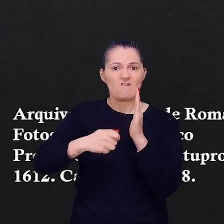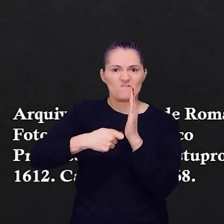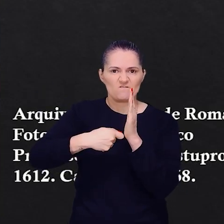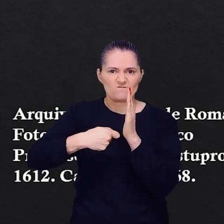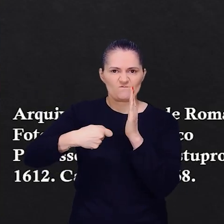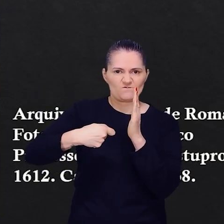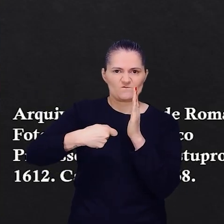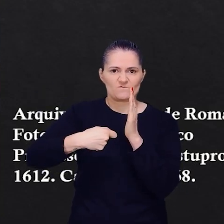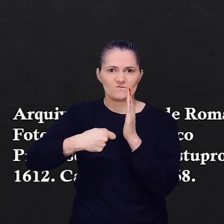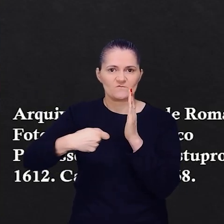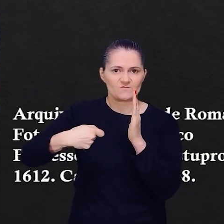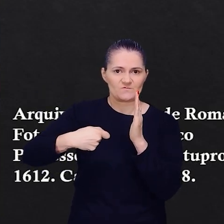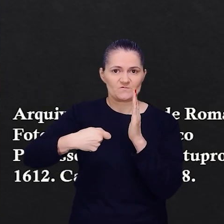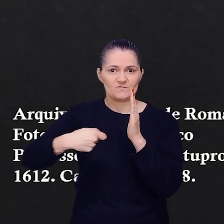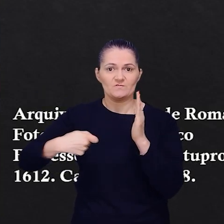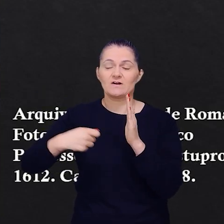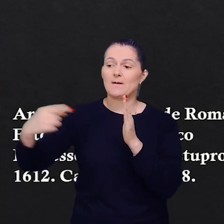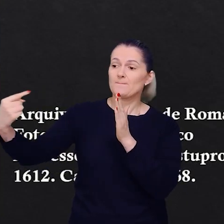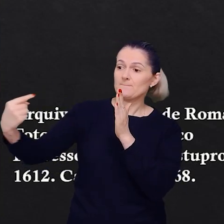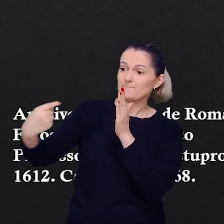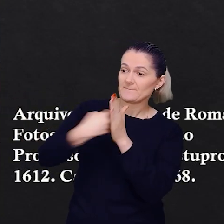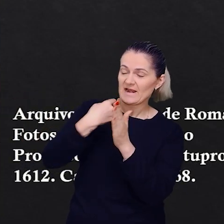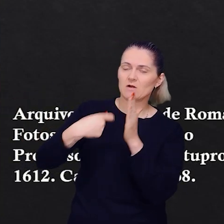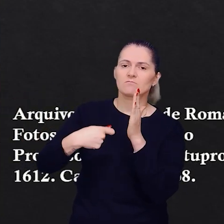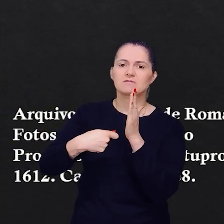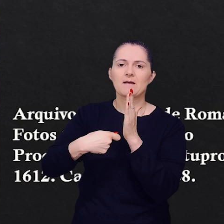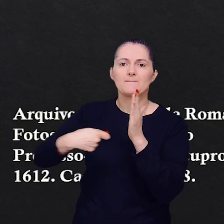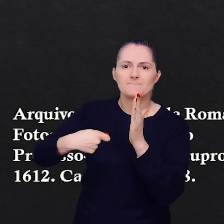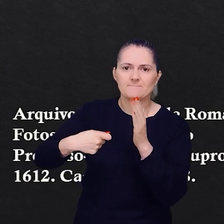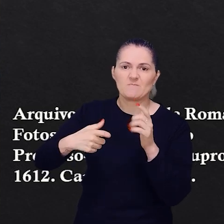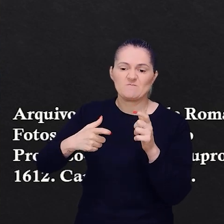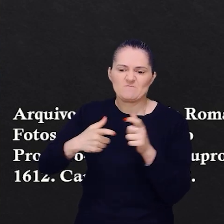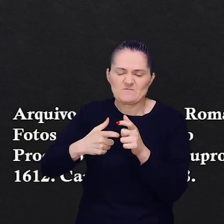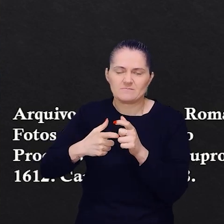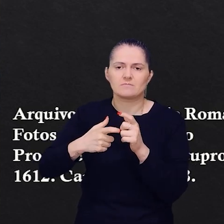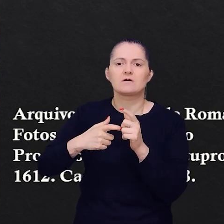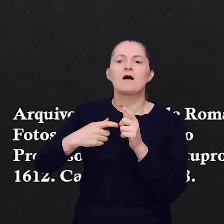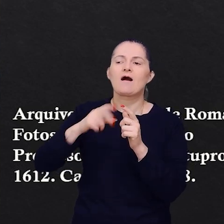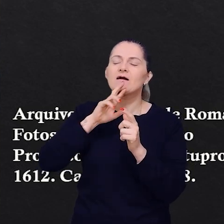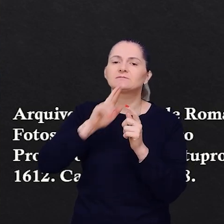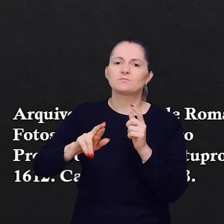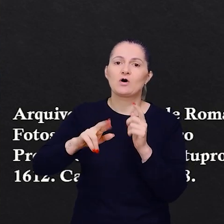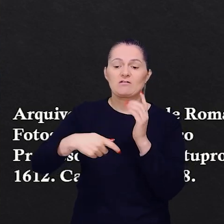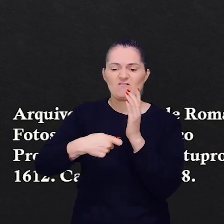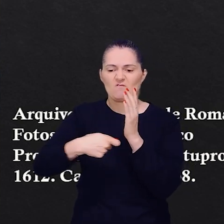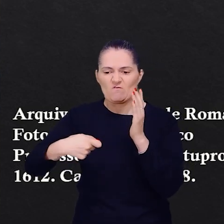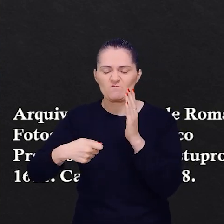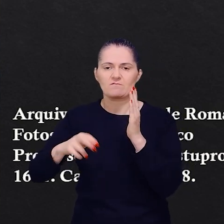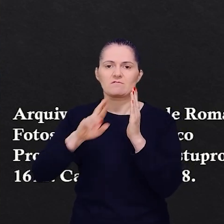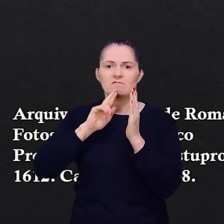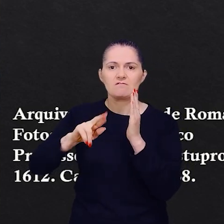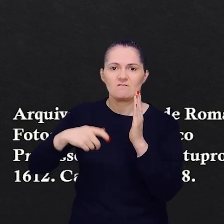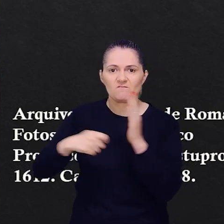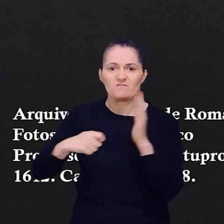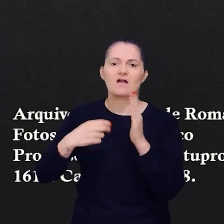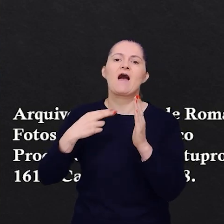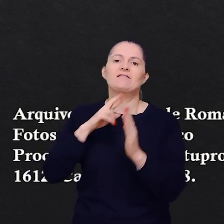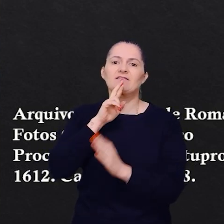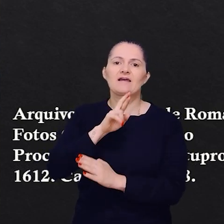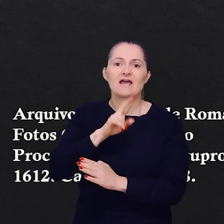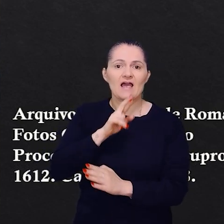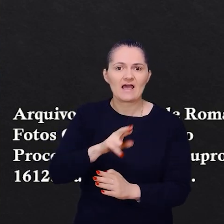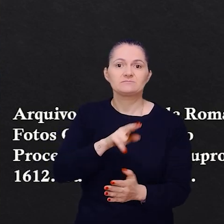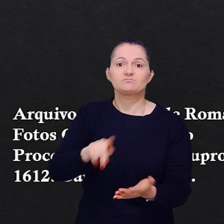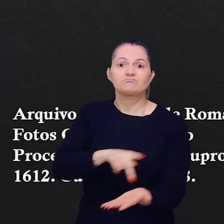e ir apertando com um torniquete. Então, o inquisidor fazia a pergunta, a pessoa respondia, e aí ele ia apertando com o